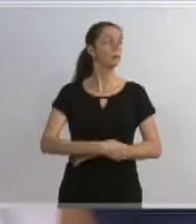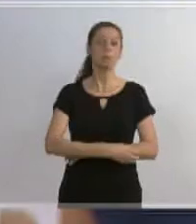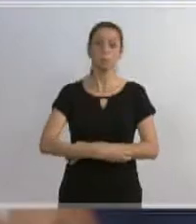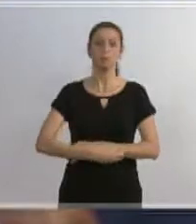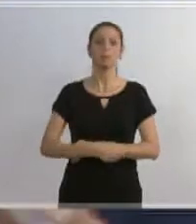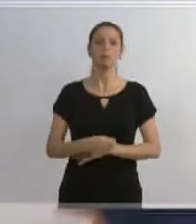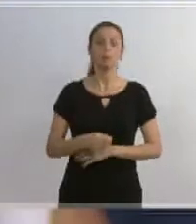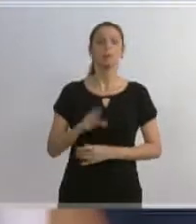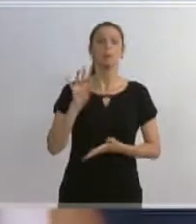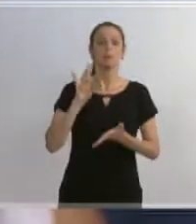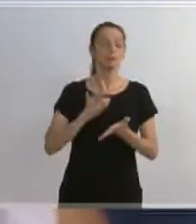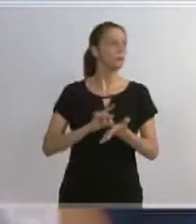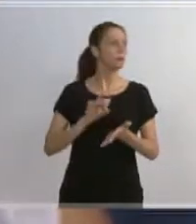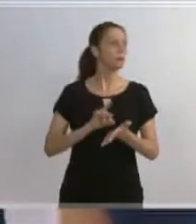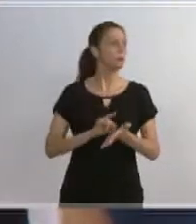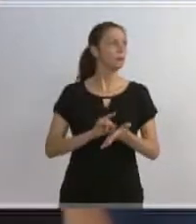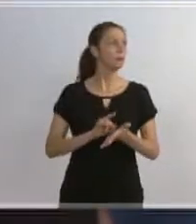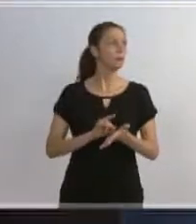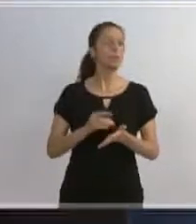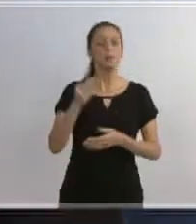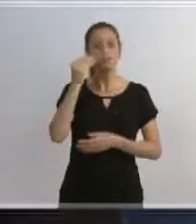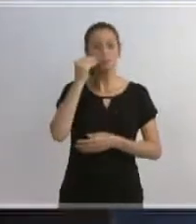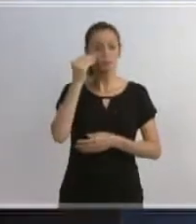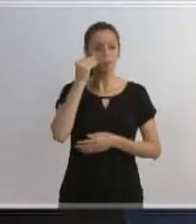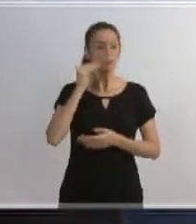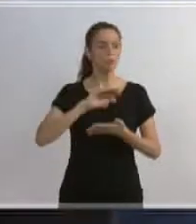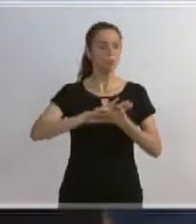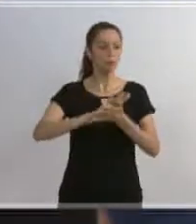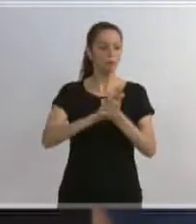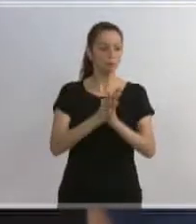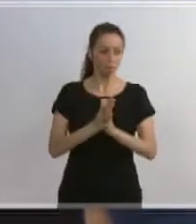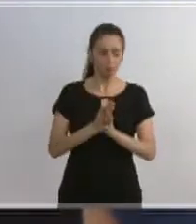para tentar destruir nossos ônibus.